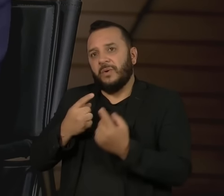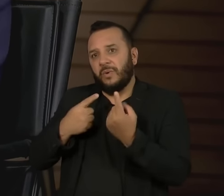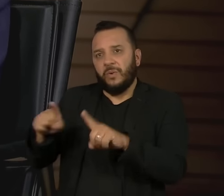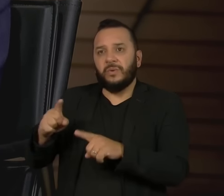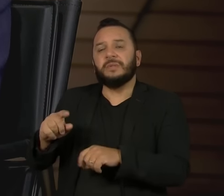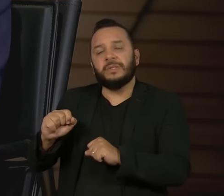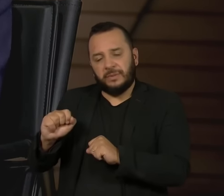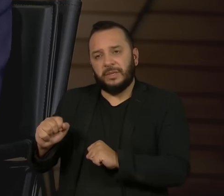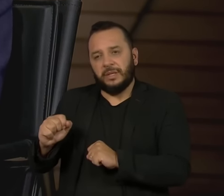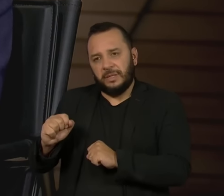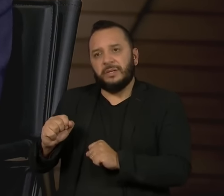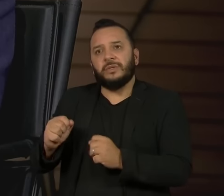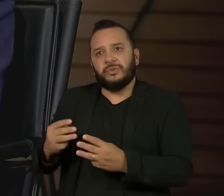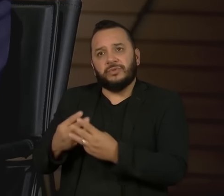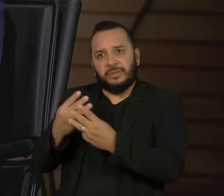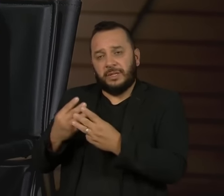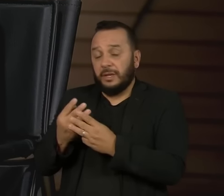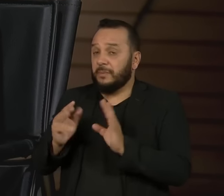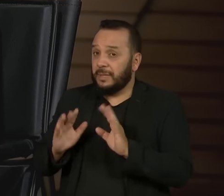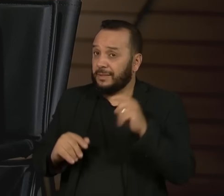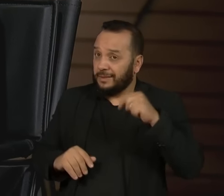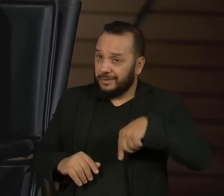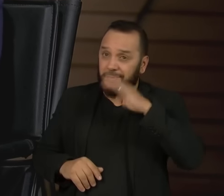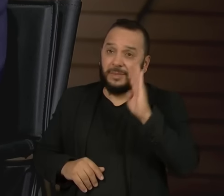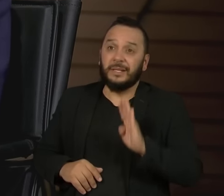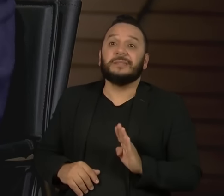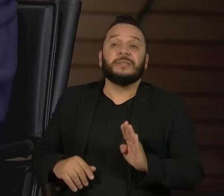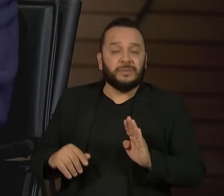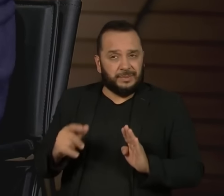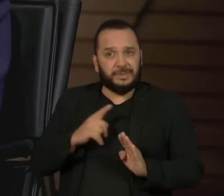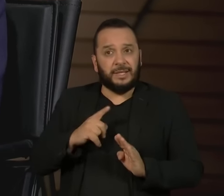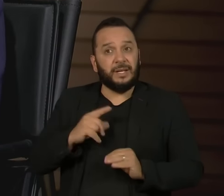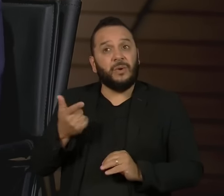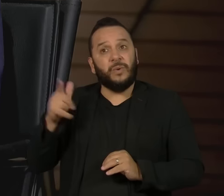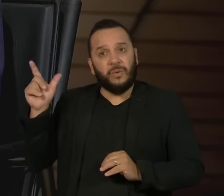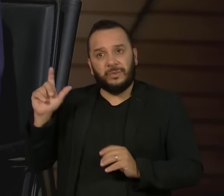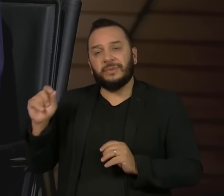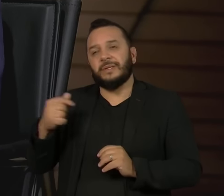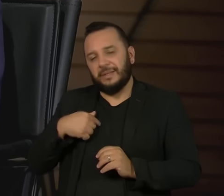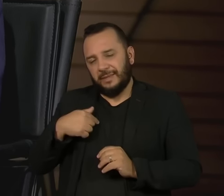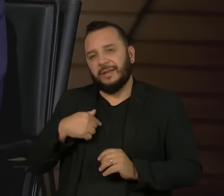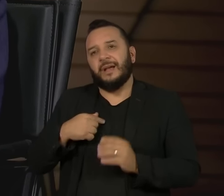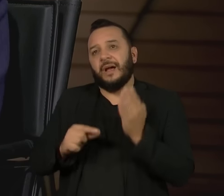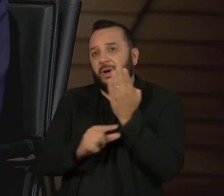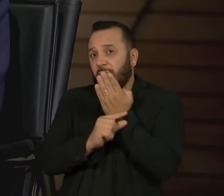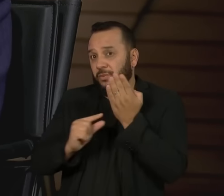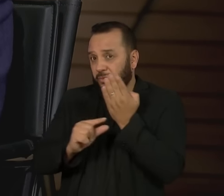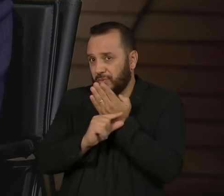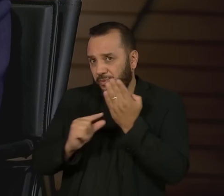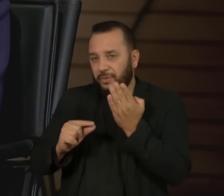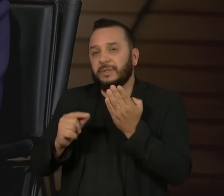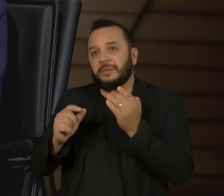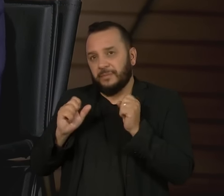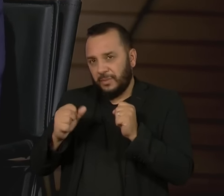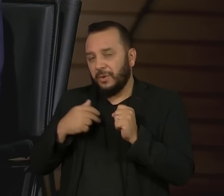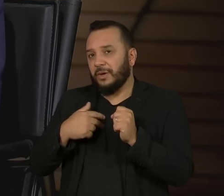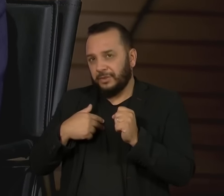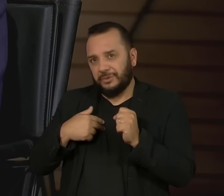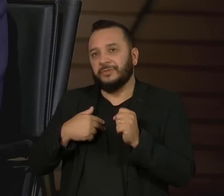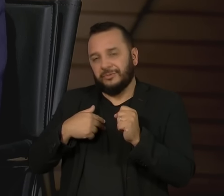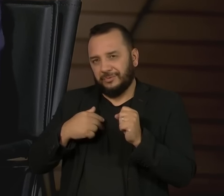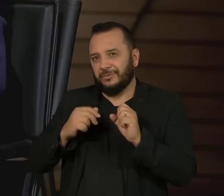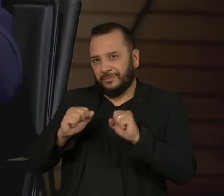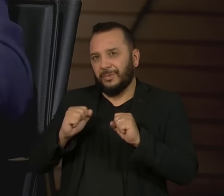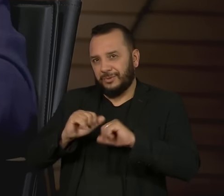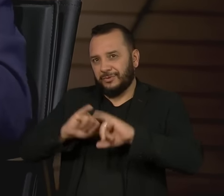Mas não só a obra do Mein Kampf. Aqui no Brasil a gente teve vários autores eugenistas publicados. Eu posso fazer uma lista de